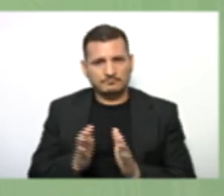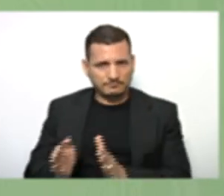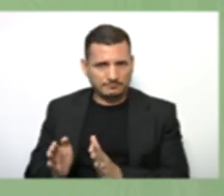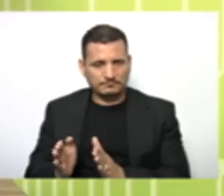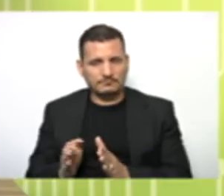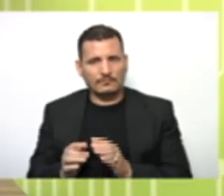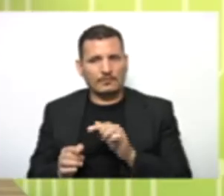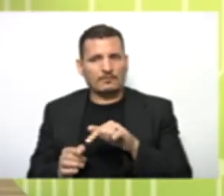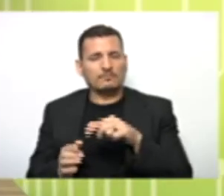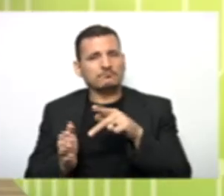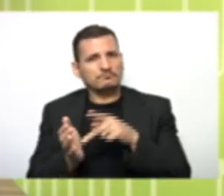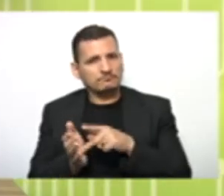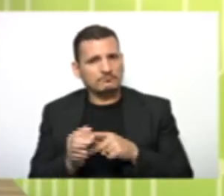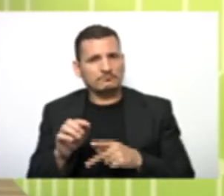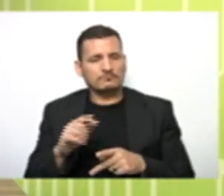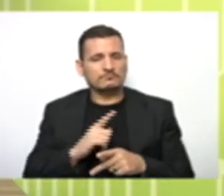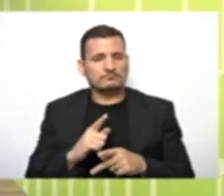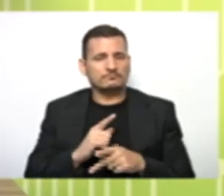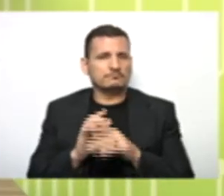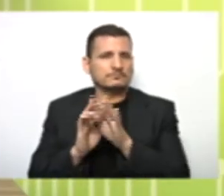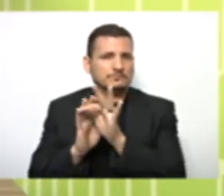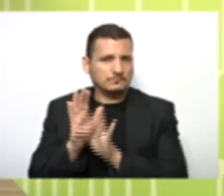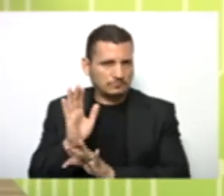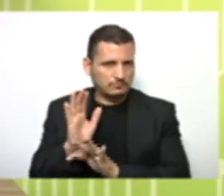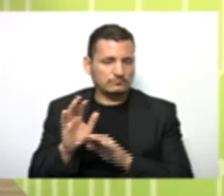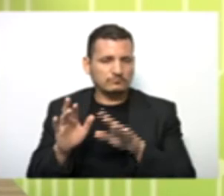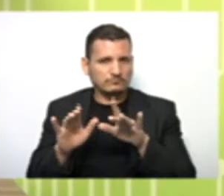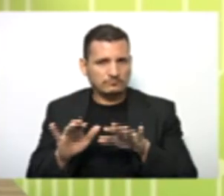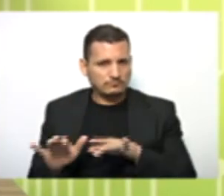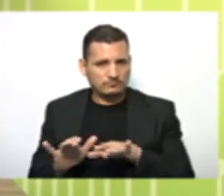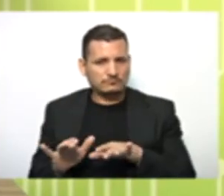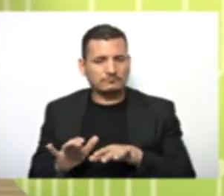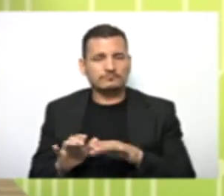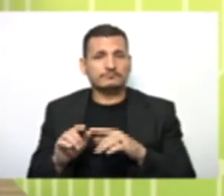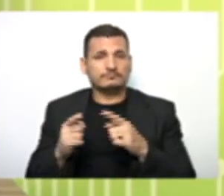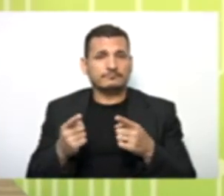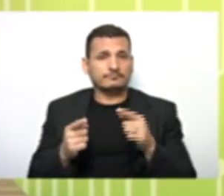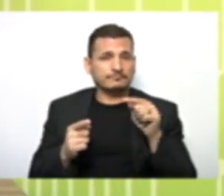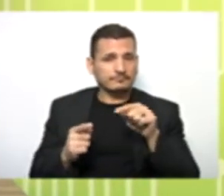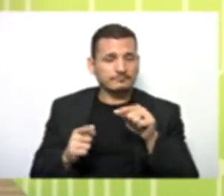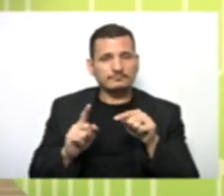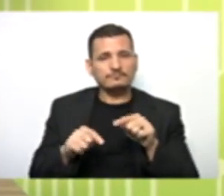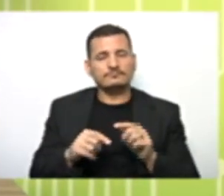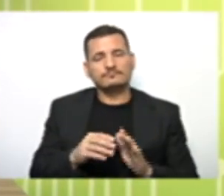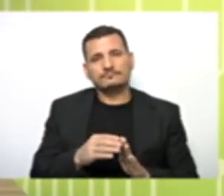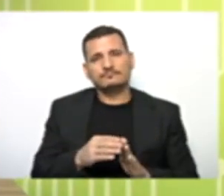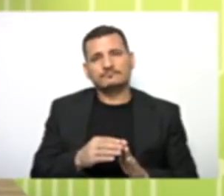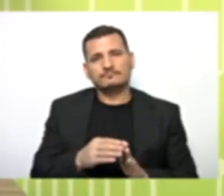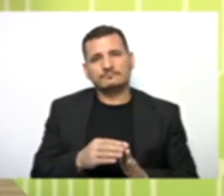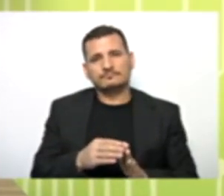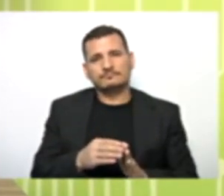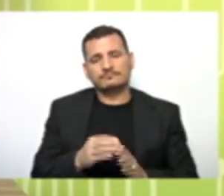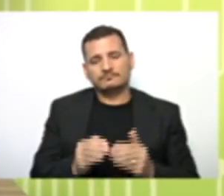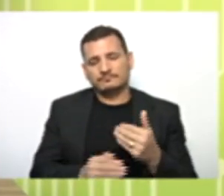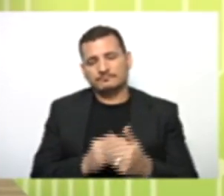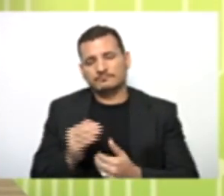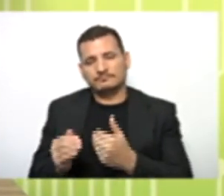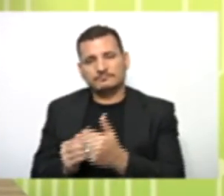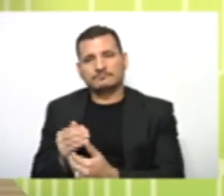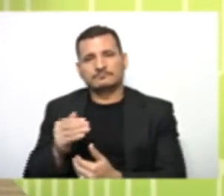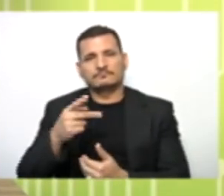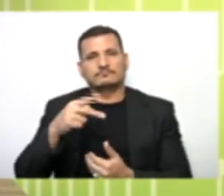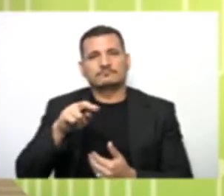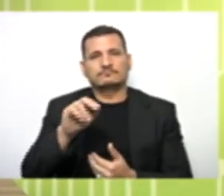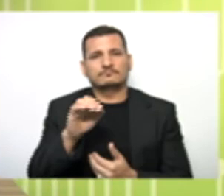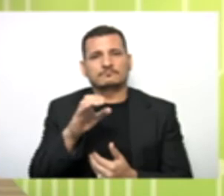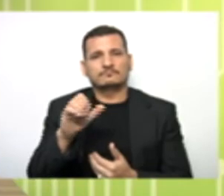fato uma etapa de edição de texto, de criar. Mas aqui a gente está falando do processo, ou seja, lembrando, processo